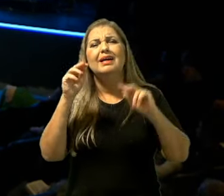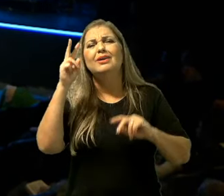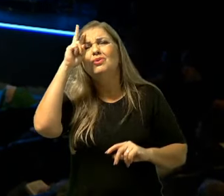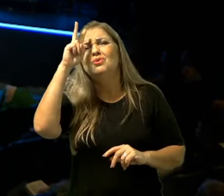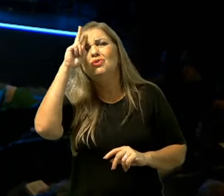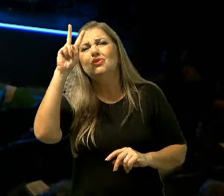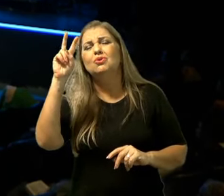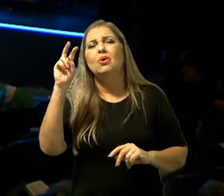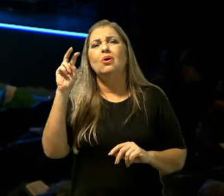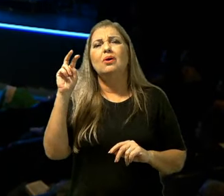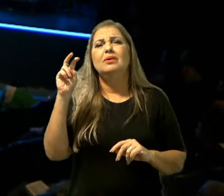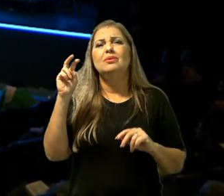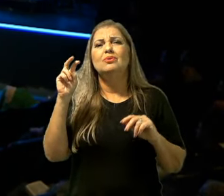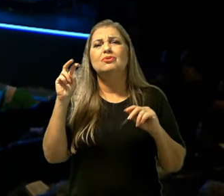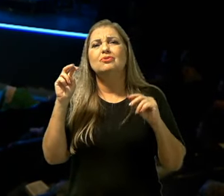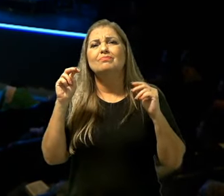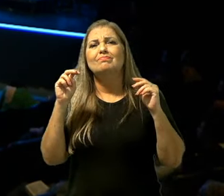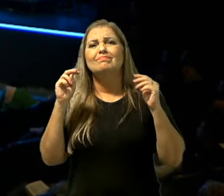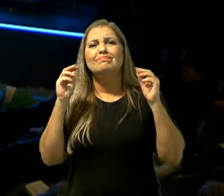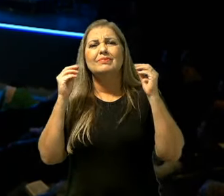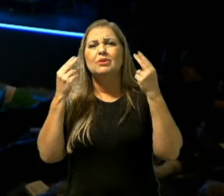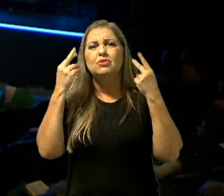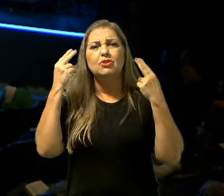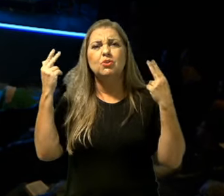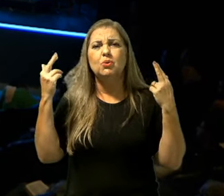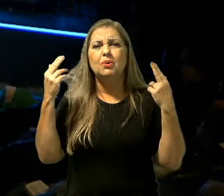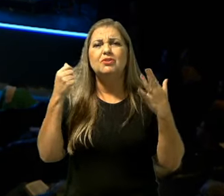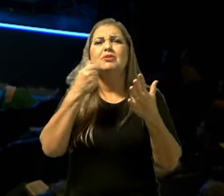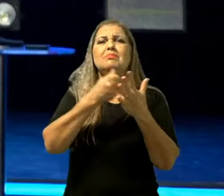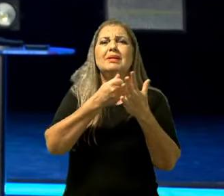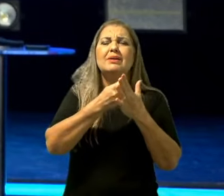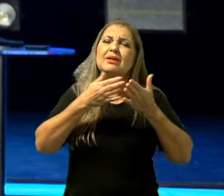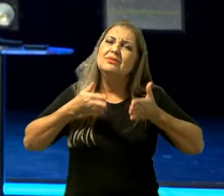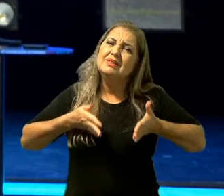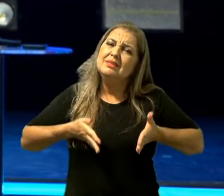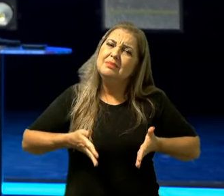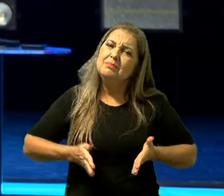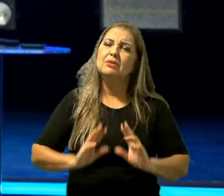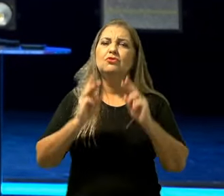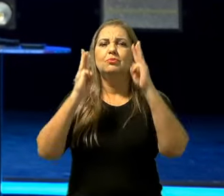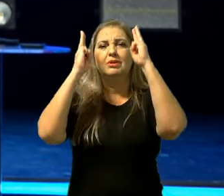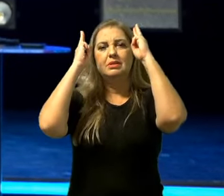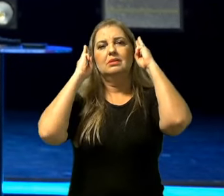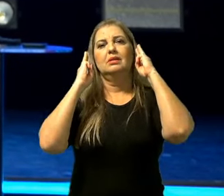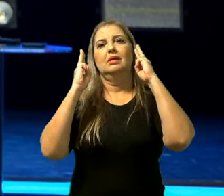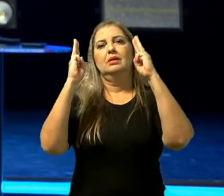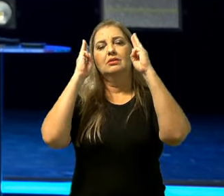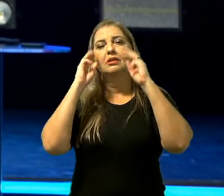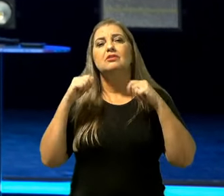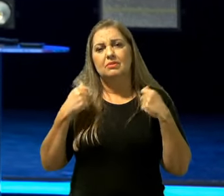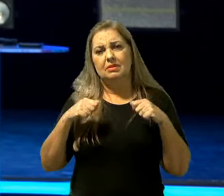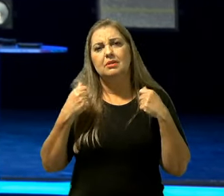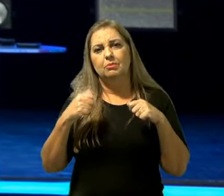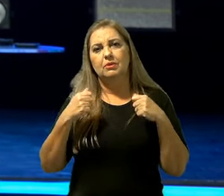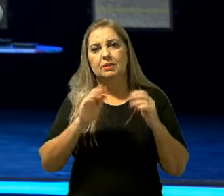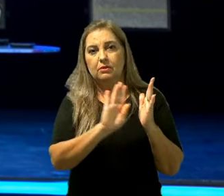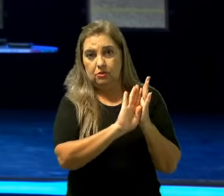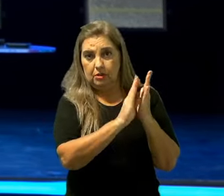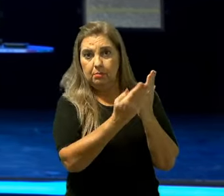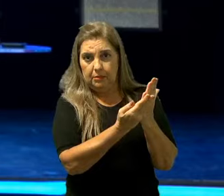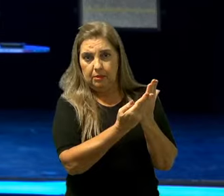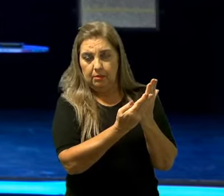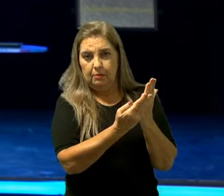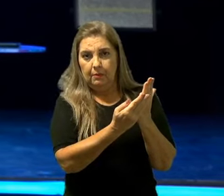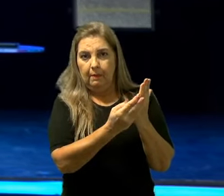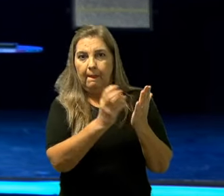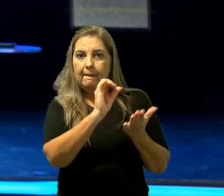olhar quais são as circunstâncias que marcaram o nascimento de Moisés. E aí, se você puder, deixa a sua Bíblia aberta em Êxodo